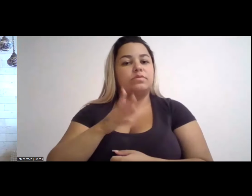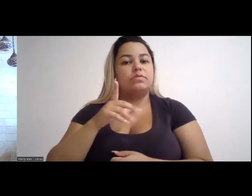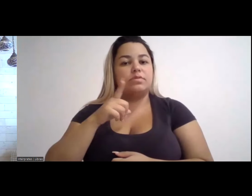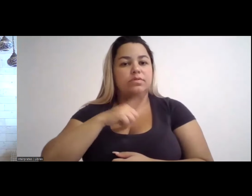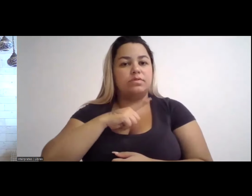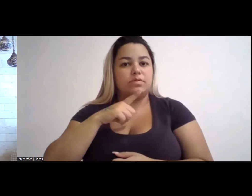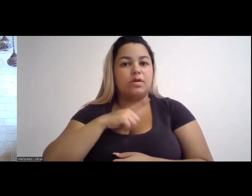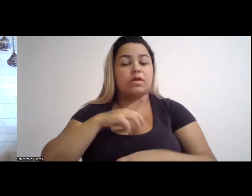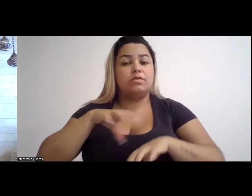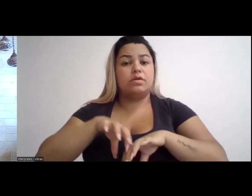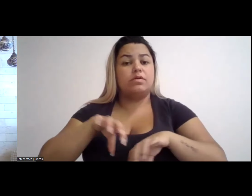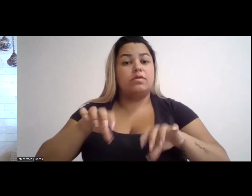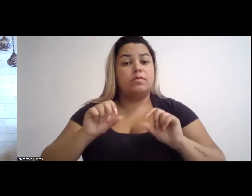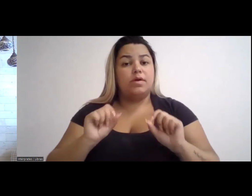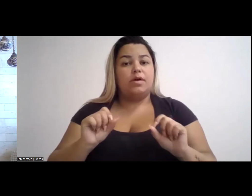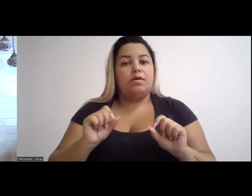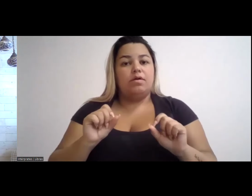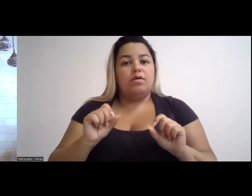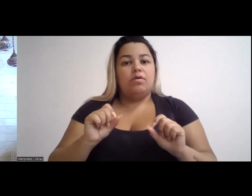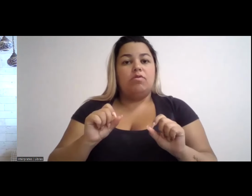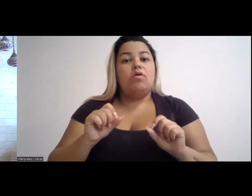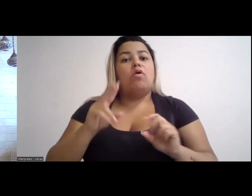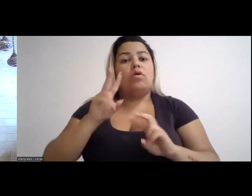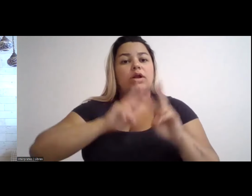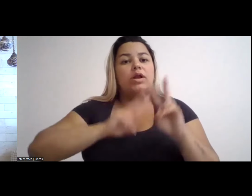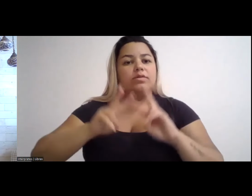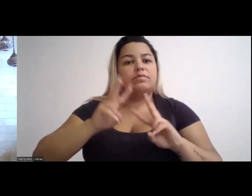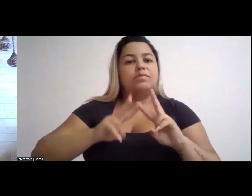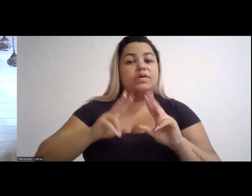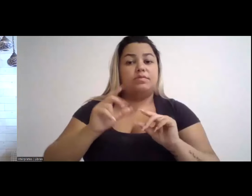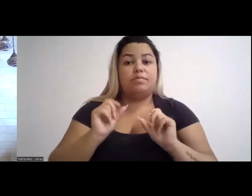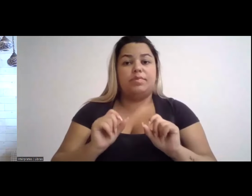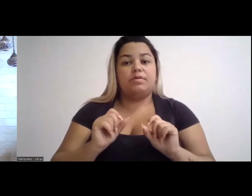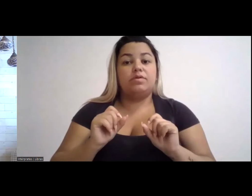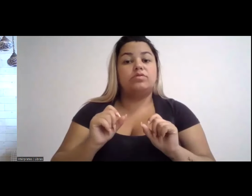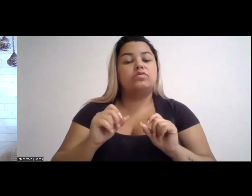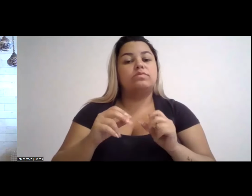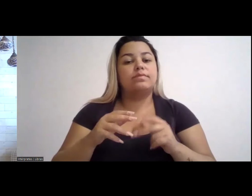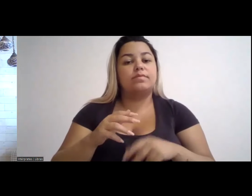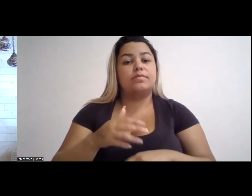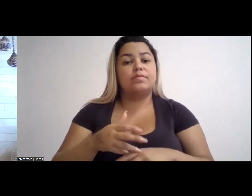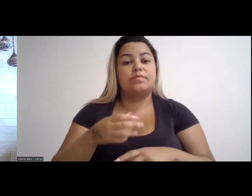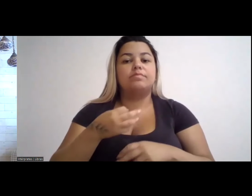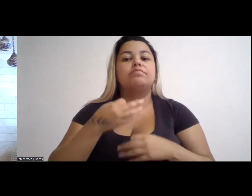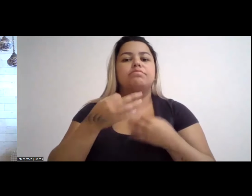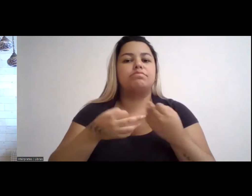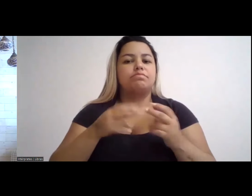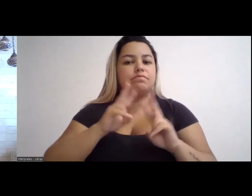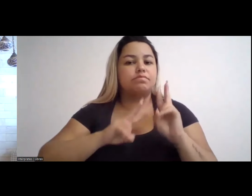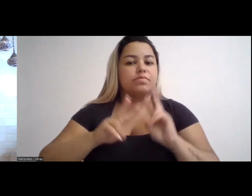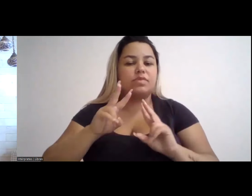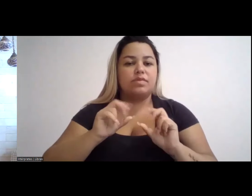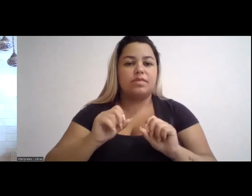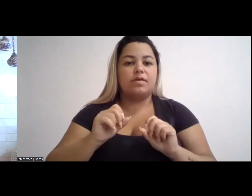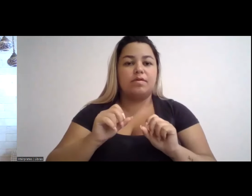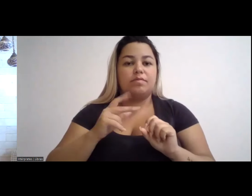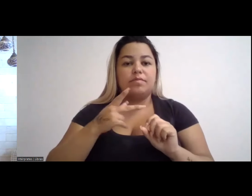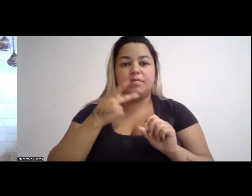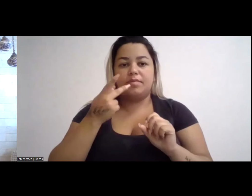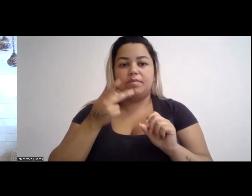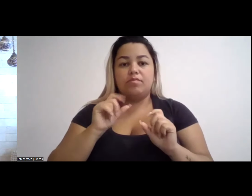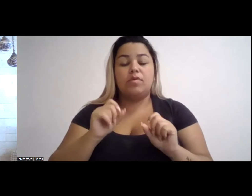um pouco, não é? Ou pelo menos olhar para esses conceitos de uma forma mais crítica. E aqui a minha provocação para uma